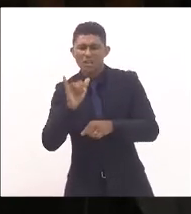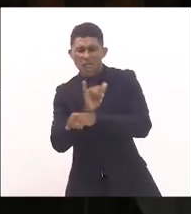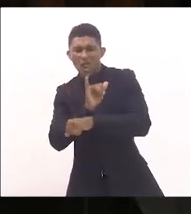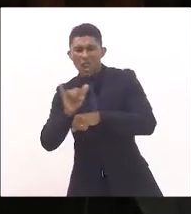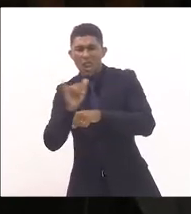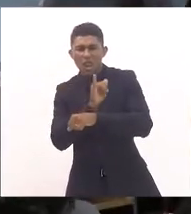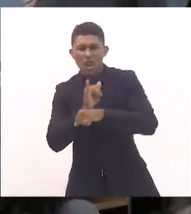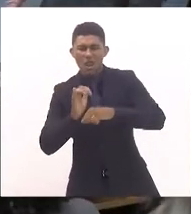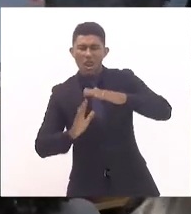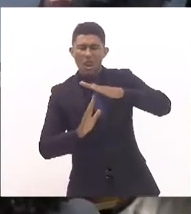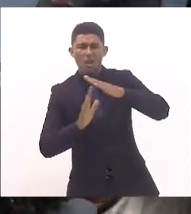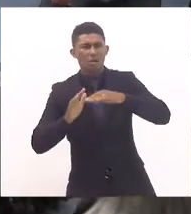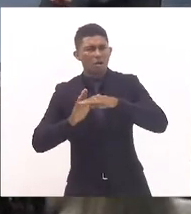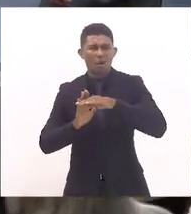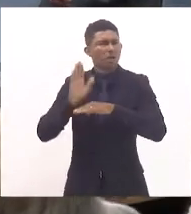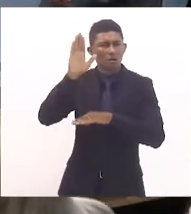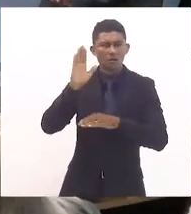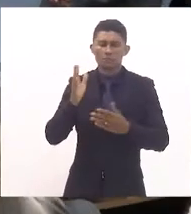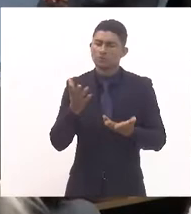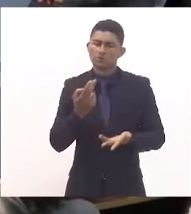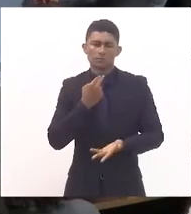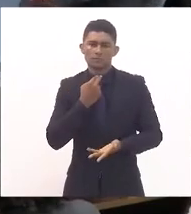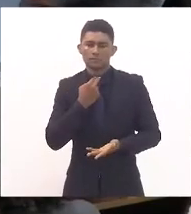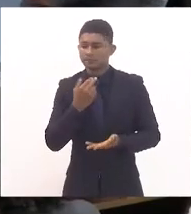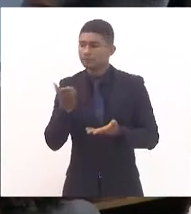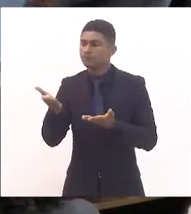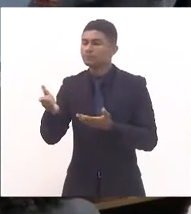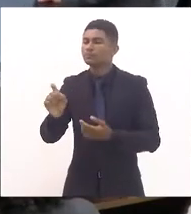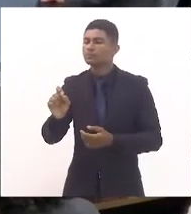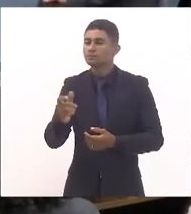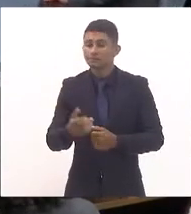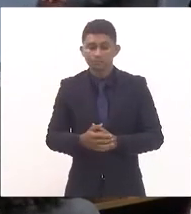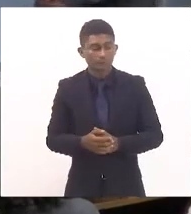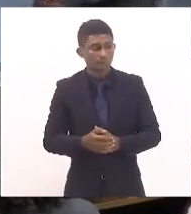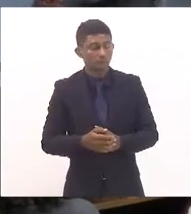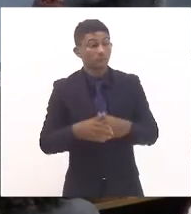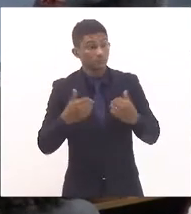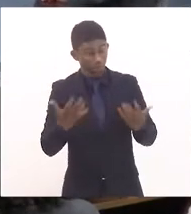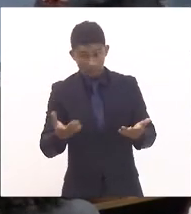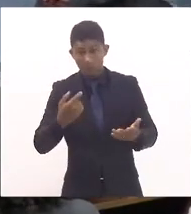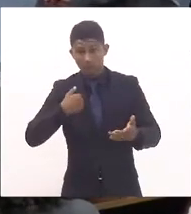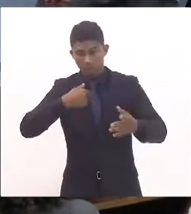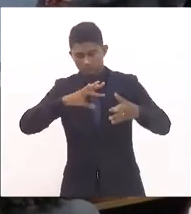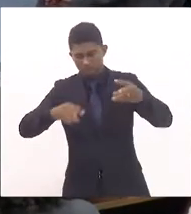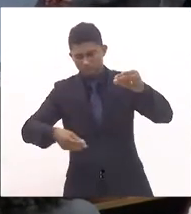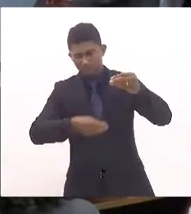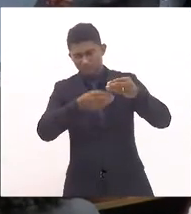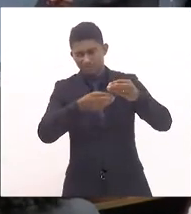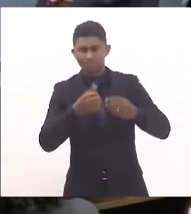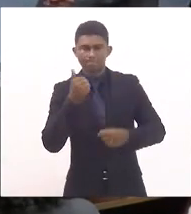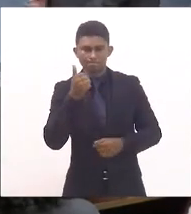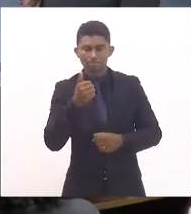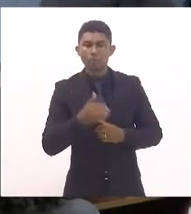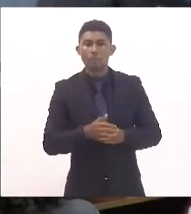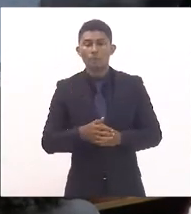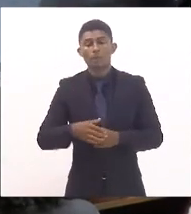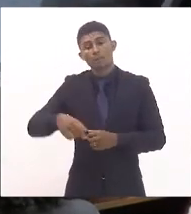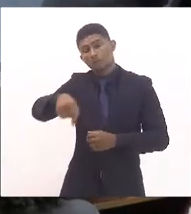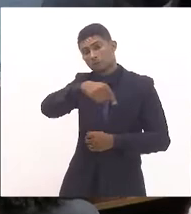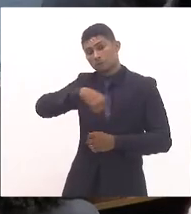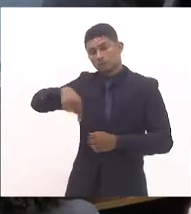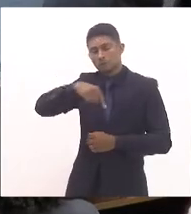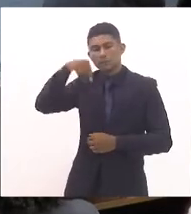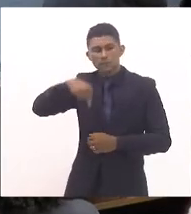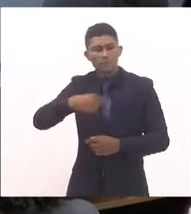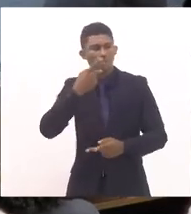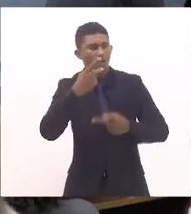Rocha. Deputado Flávio Serafini, apenas para fazer uma contribuição, o que nós argumentamos aqui,